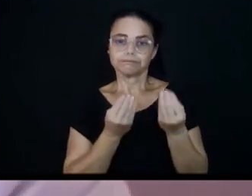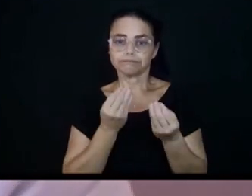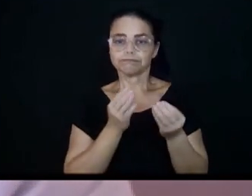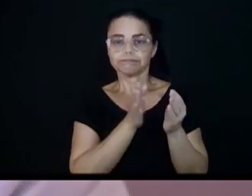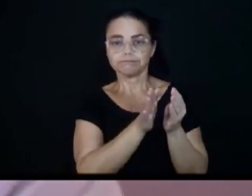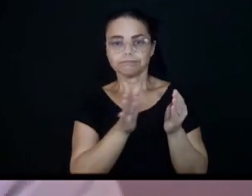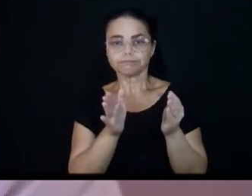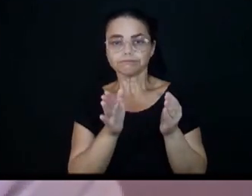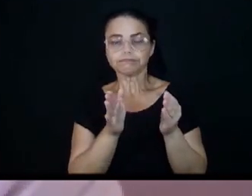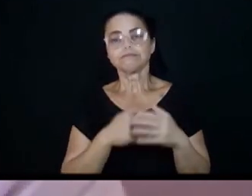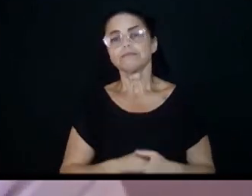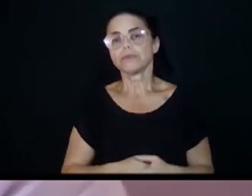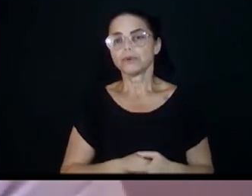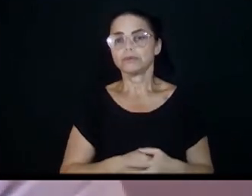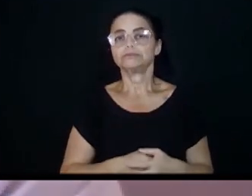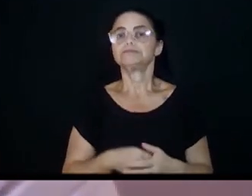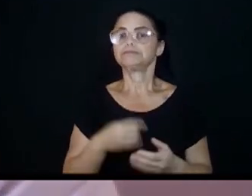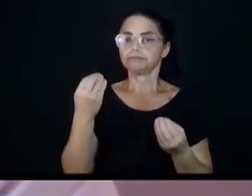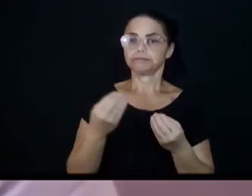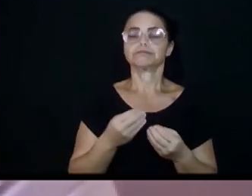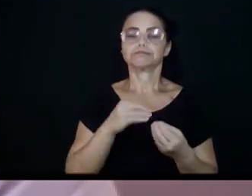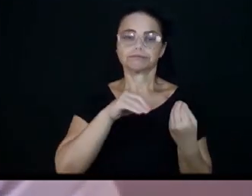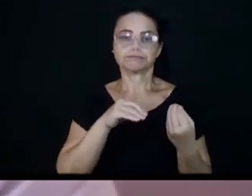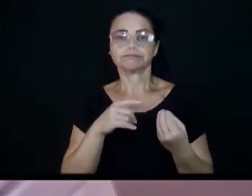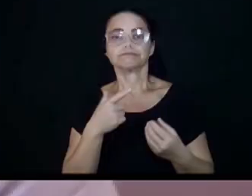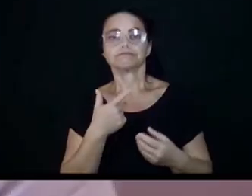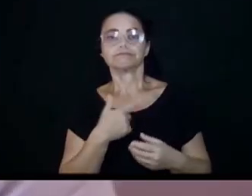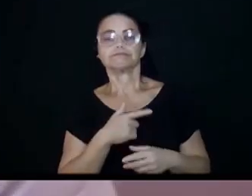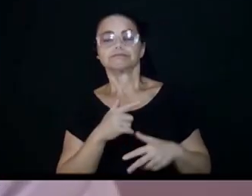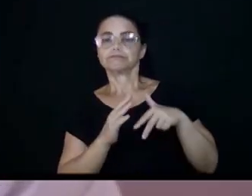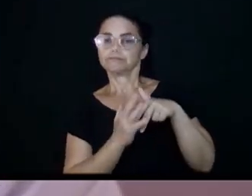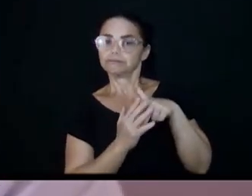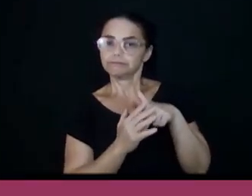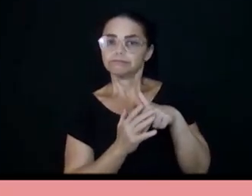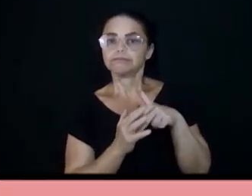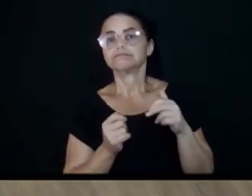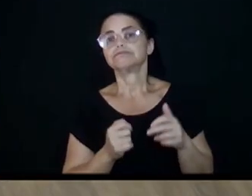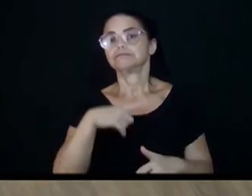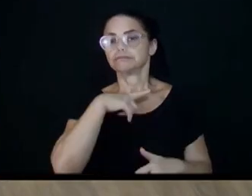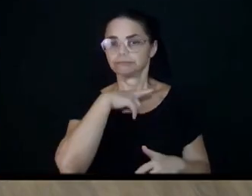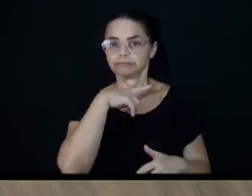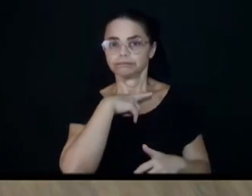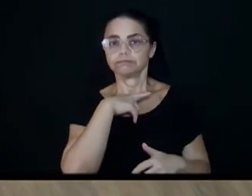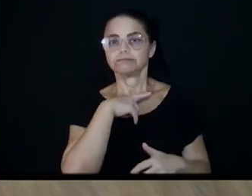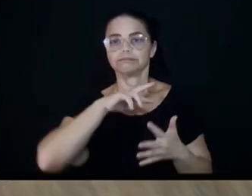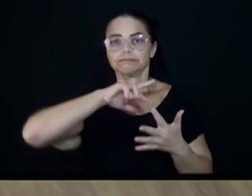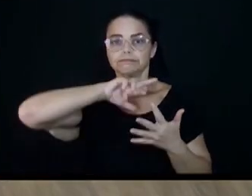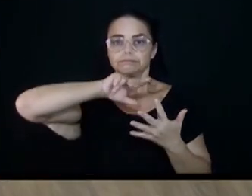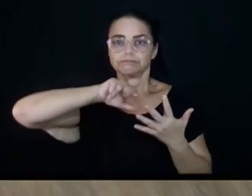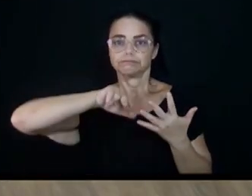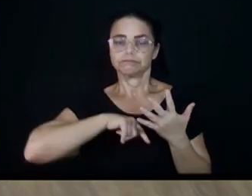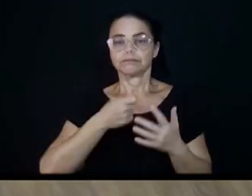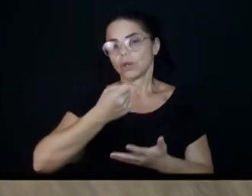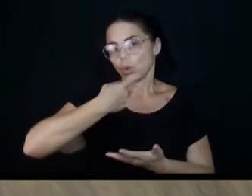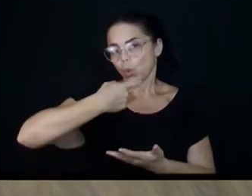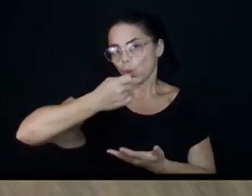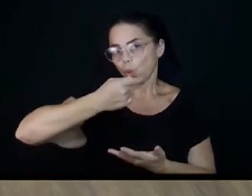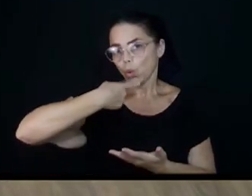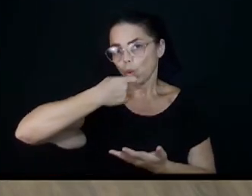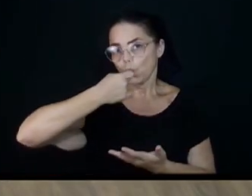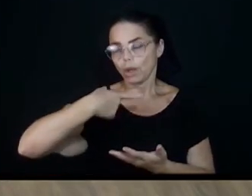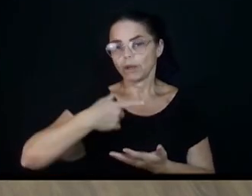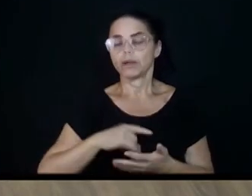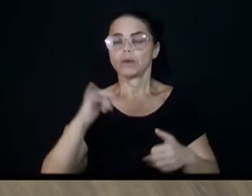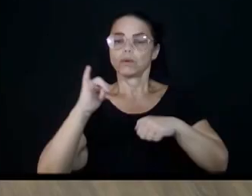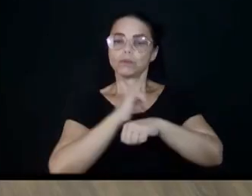que está envolvido o paciente. Então, a gente tem inúmeras medicações, várias armas terapêuticas